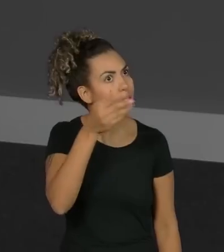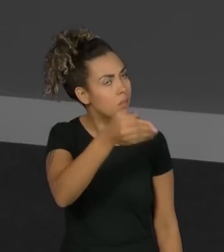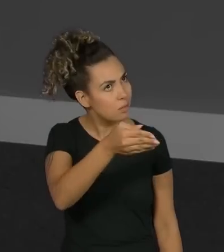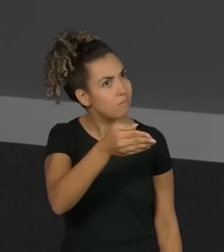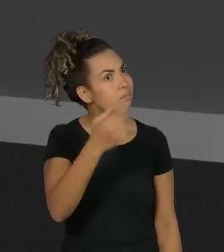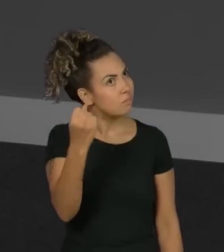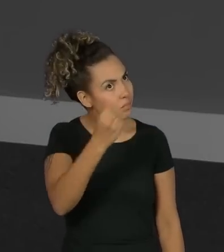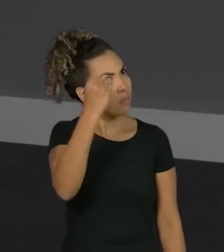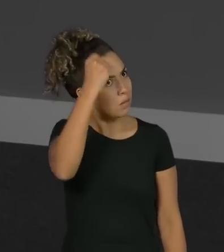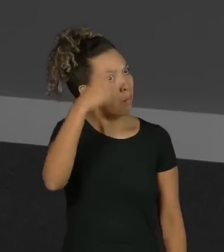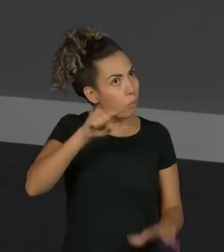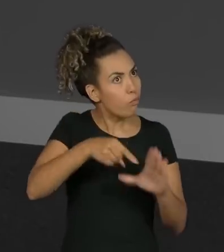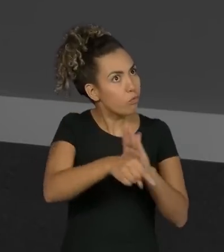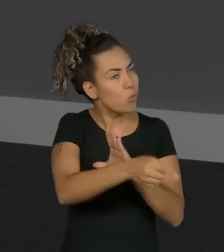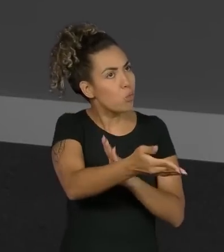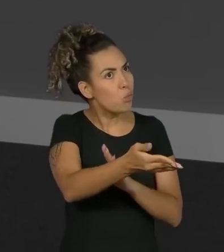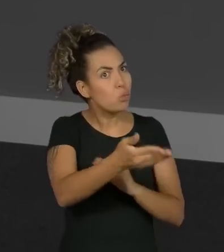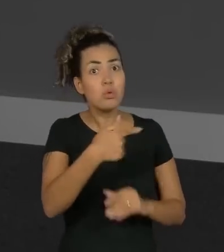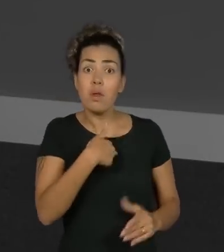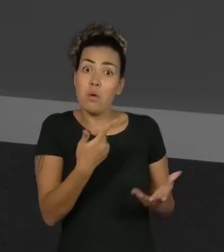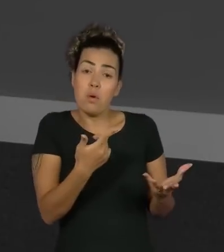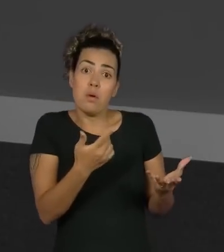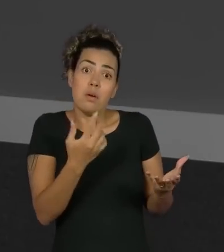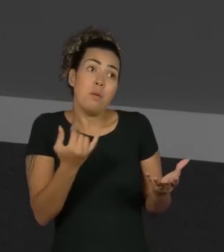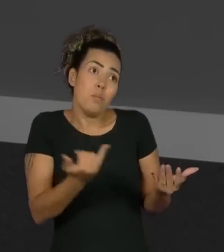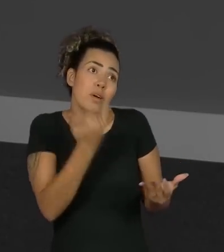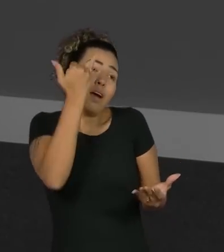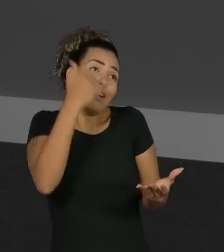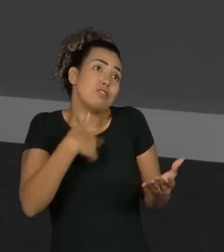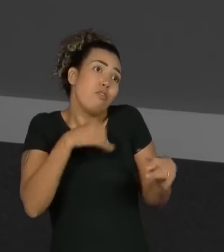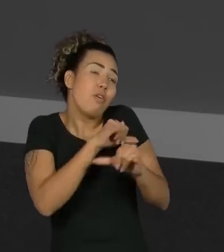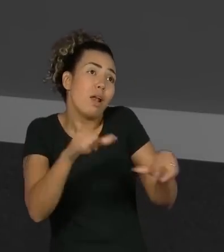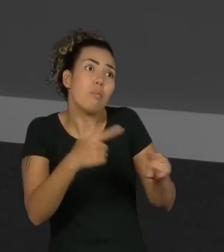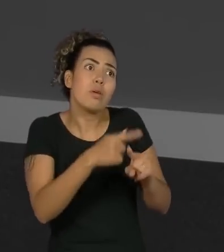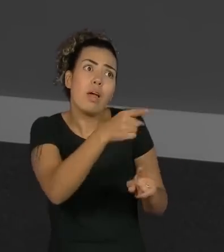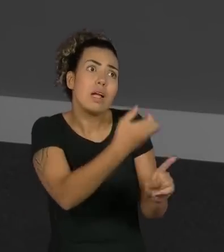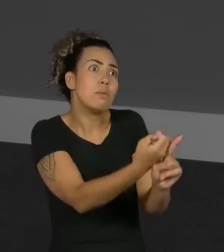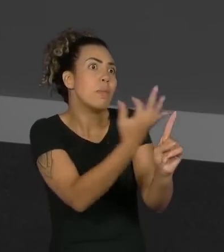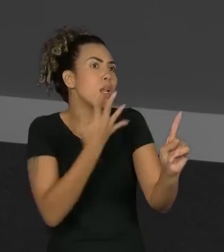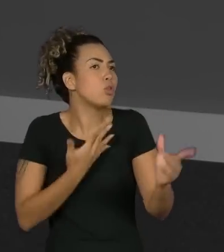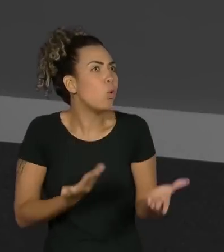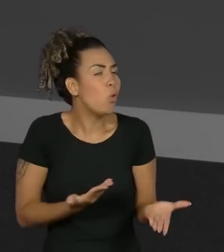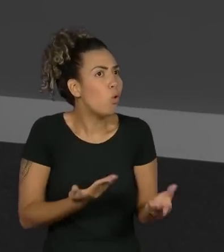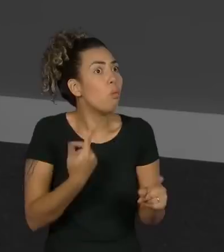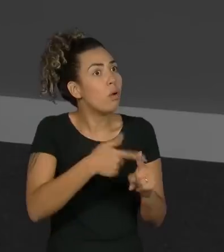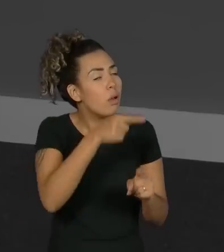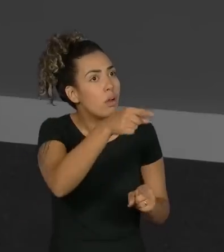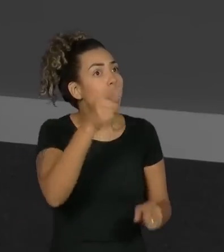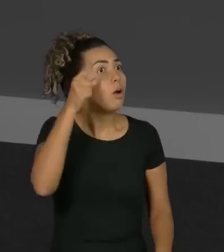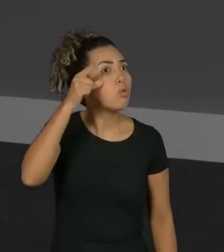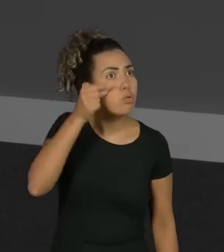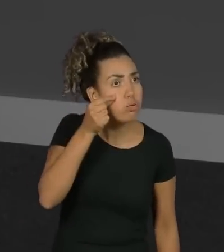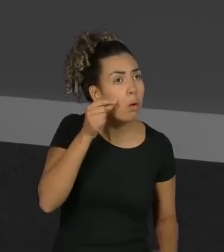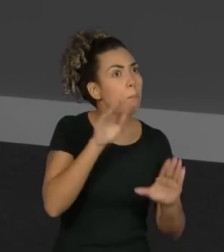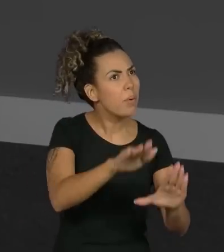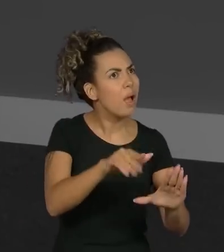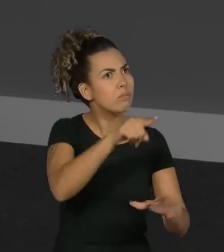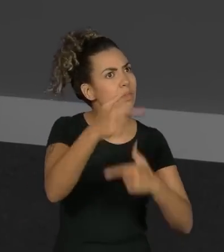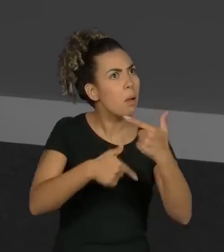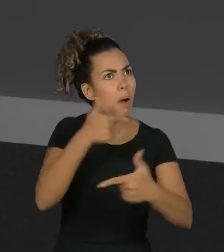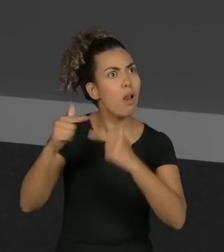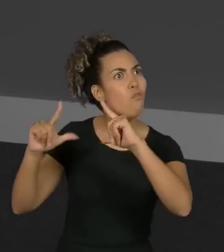Eu considero isso que é muito inspirador, alguém que tem essa deficiência, trabalhar justamente com a imagem. Como é que é isso para